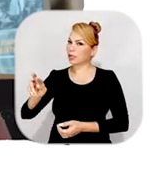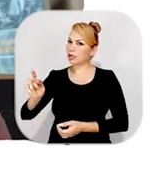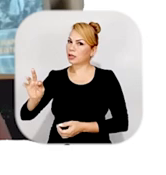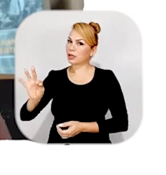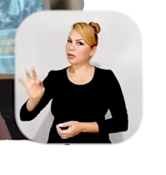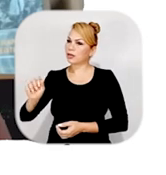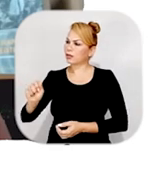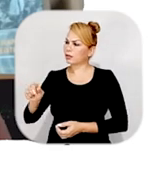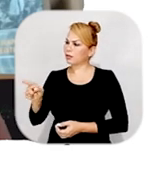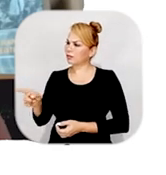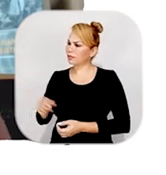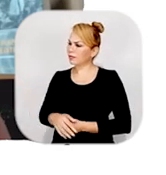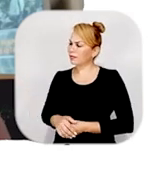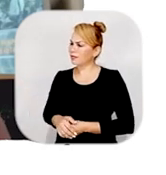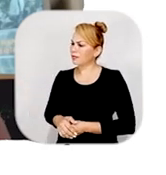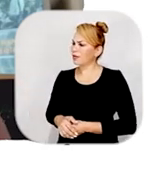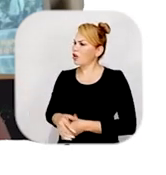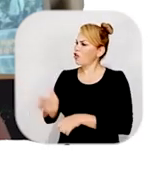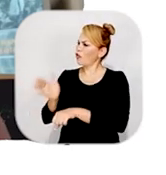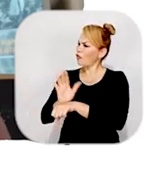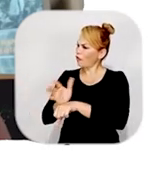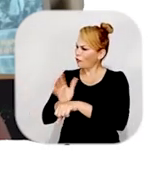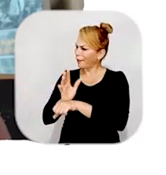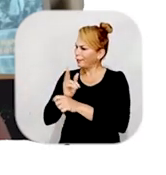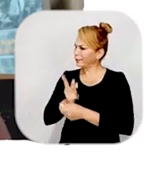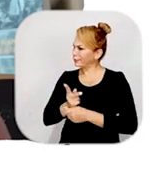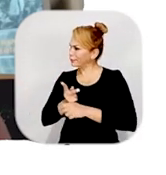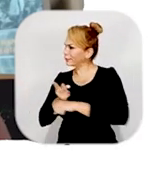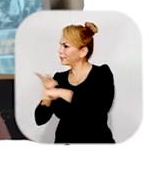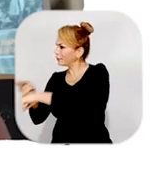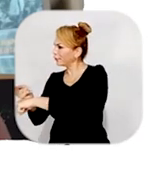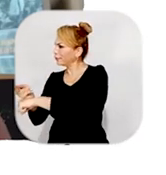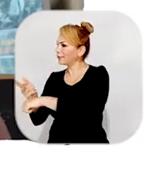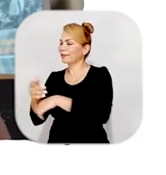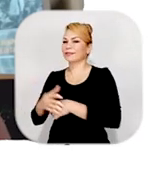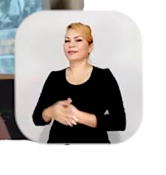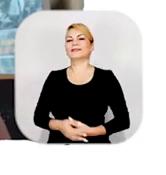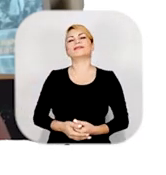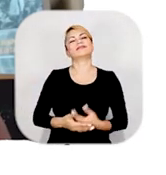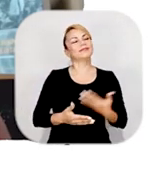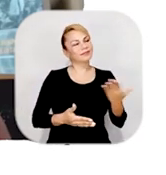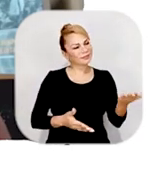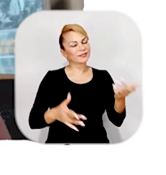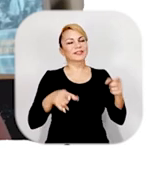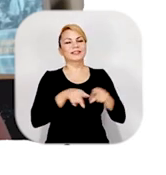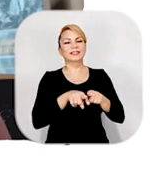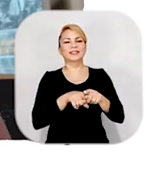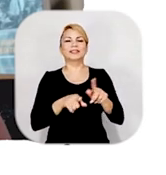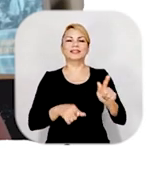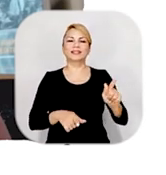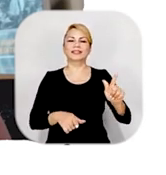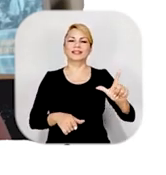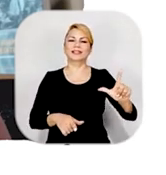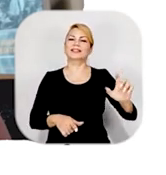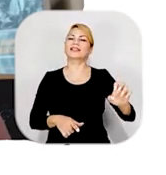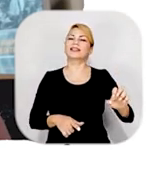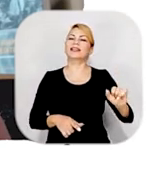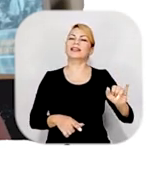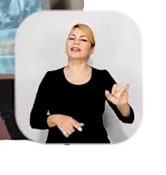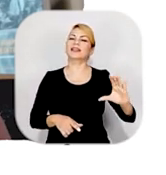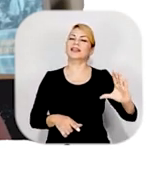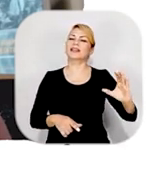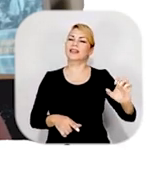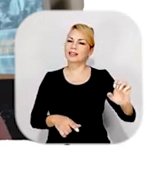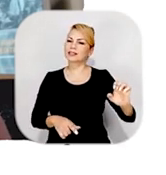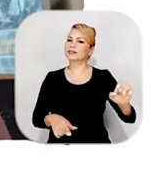O filme te achou. Ele me achou esse vídeo. E a Gleice também, muito,